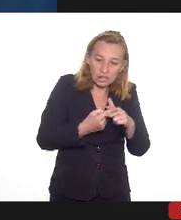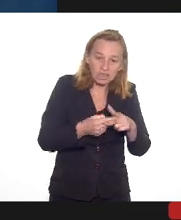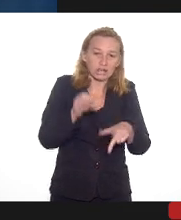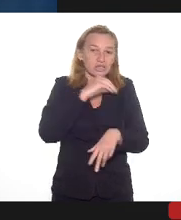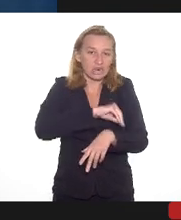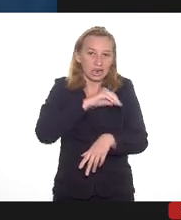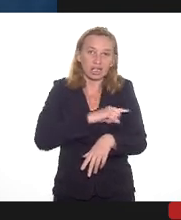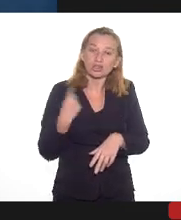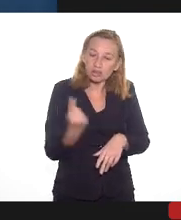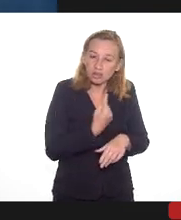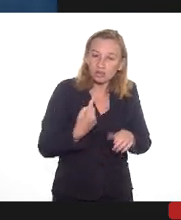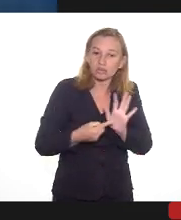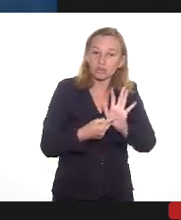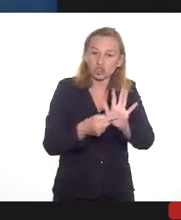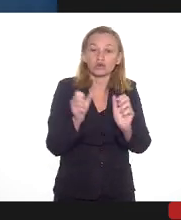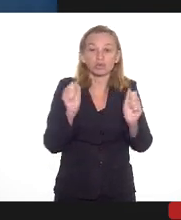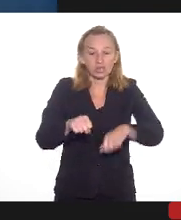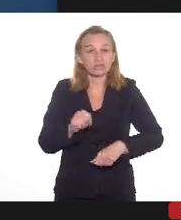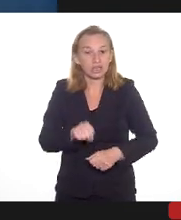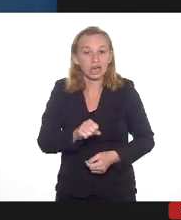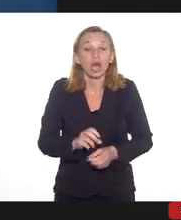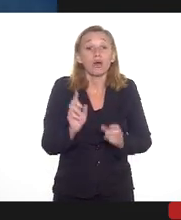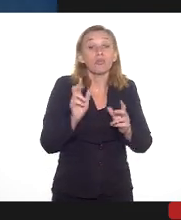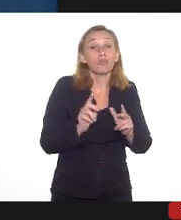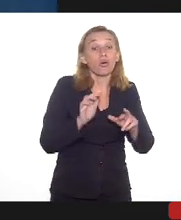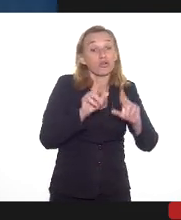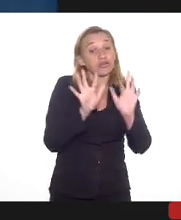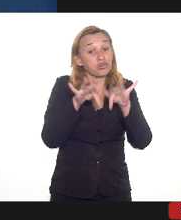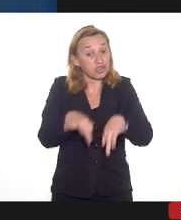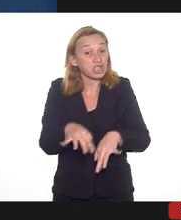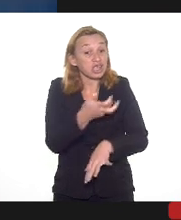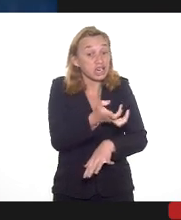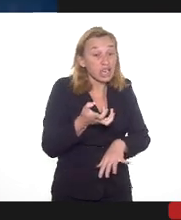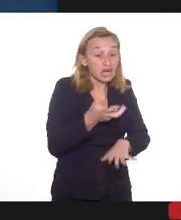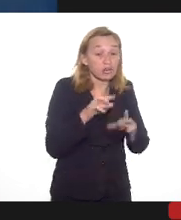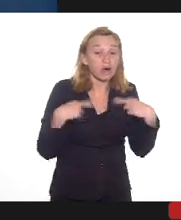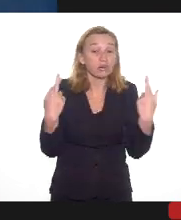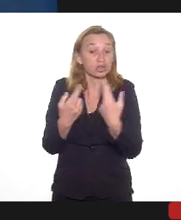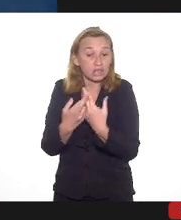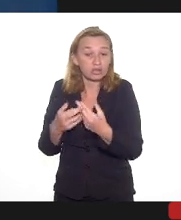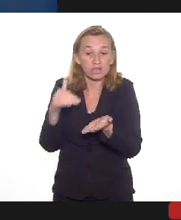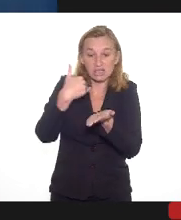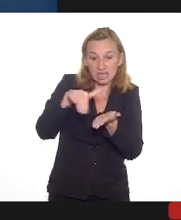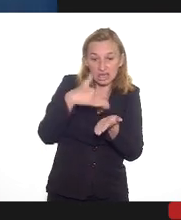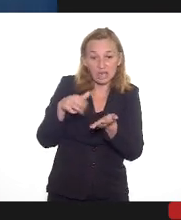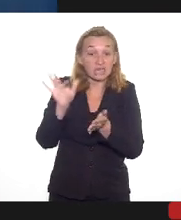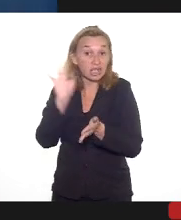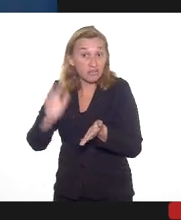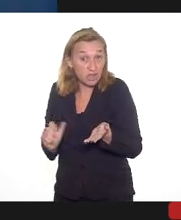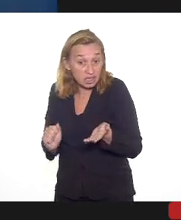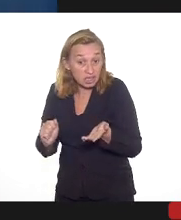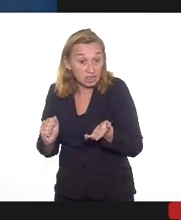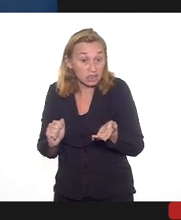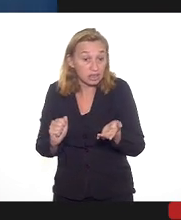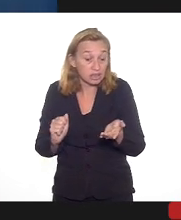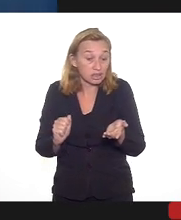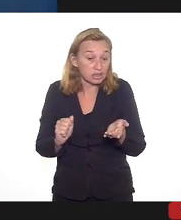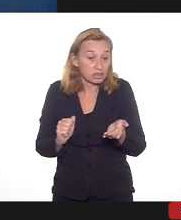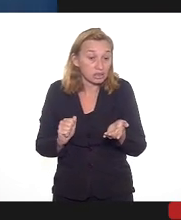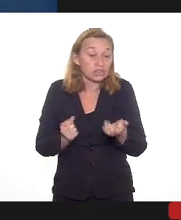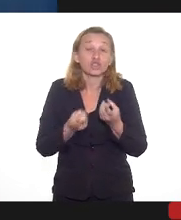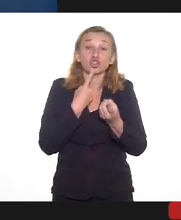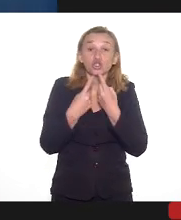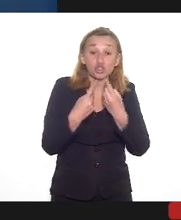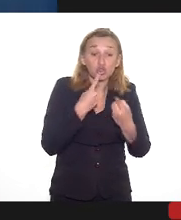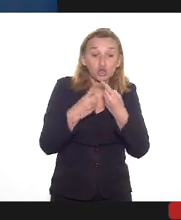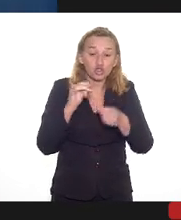estamos mostrando, que é possível. Por fim, queremos uma audiência com a Secretaria de Fazenda para